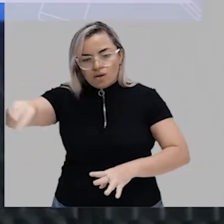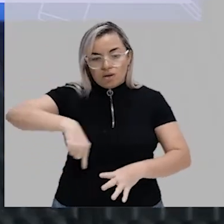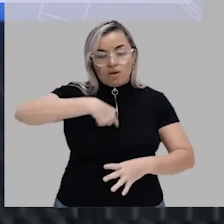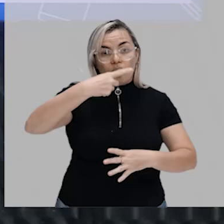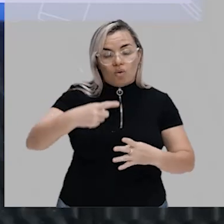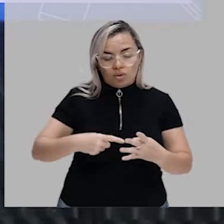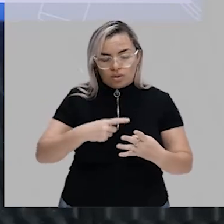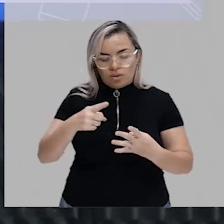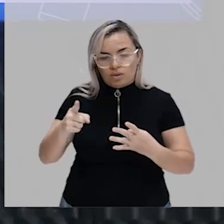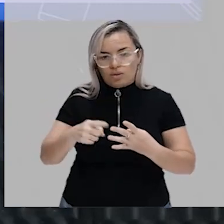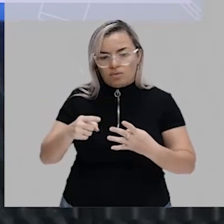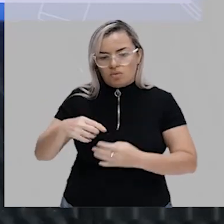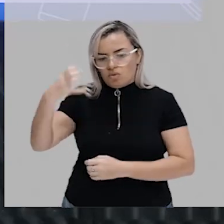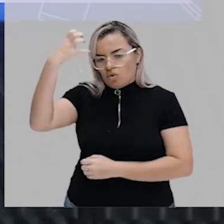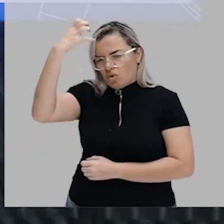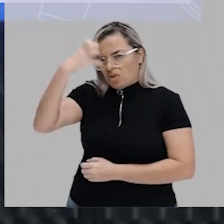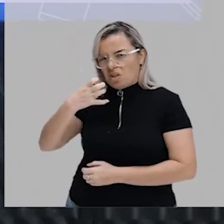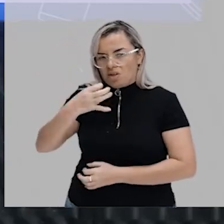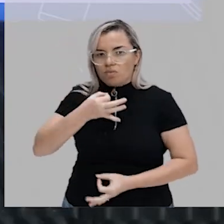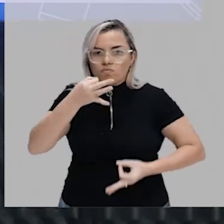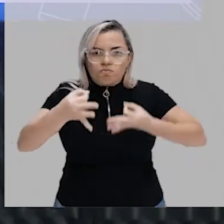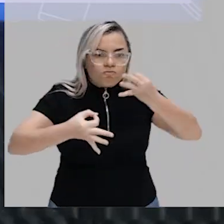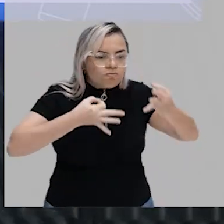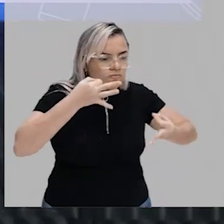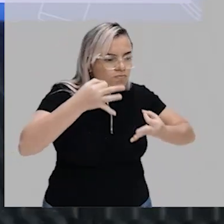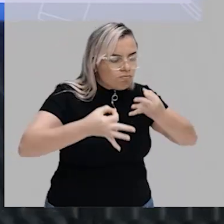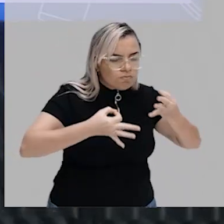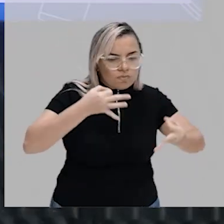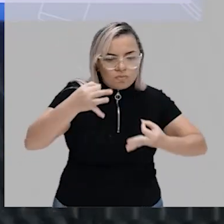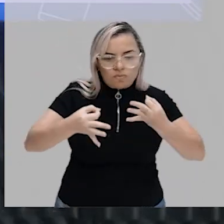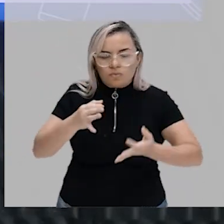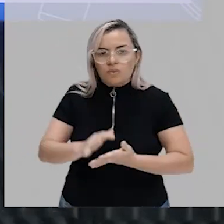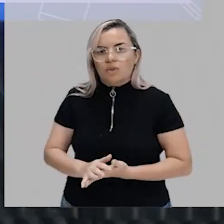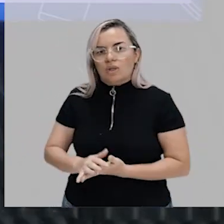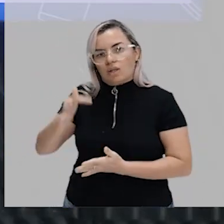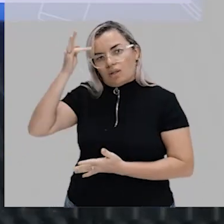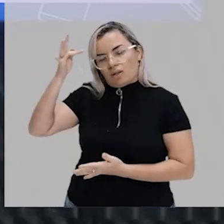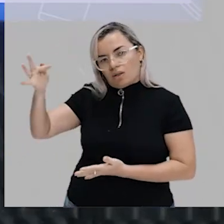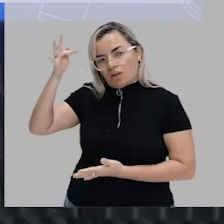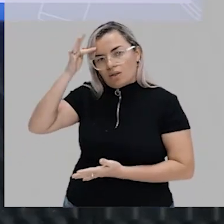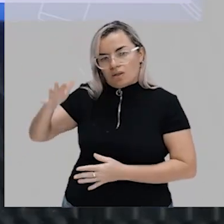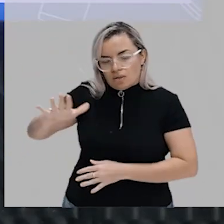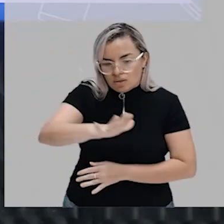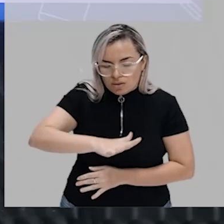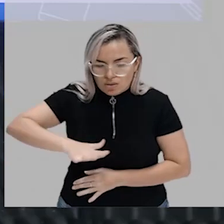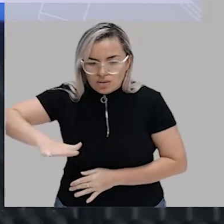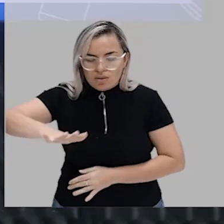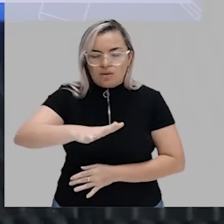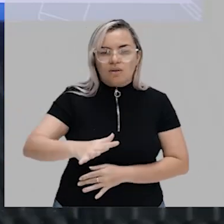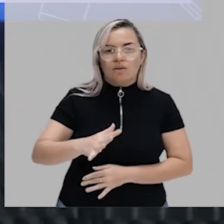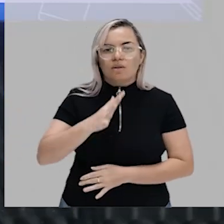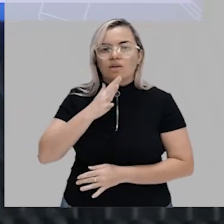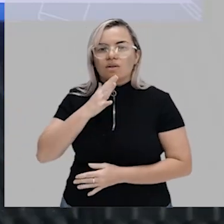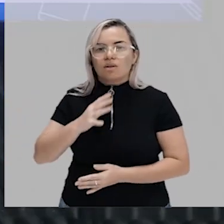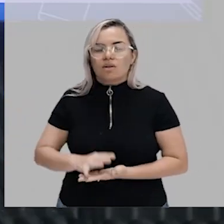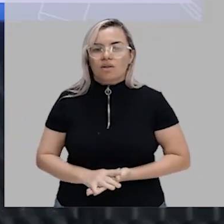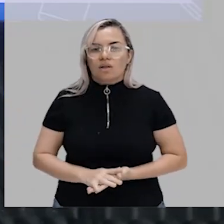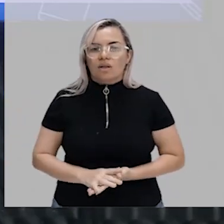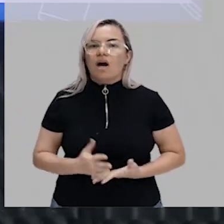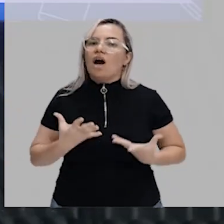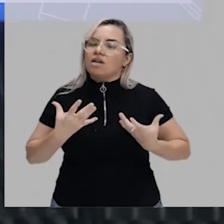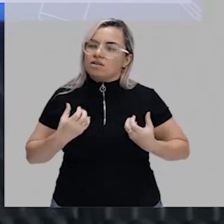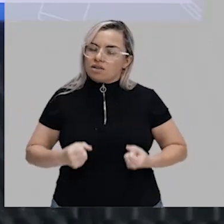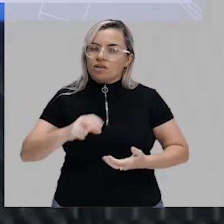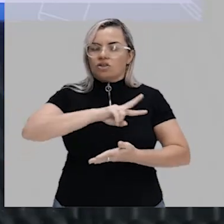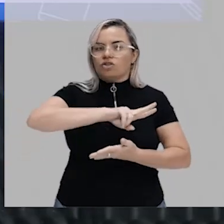a rigorosidade argumentativa. A filosofia é uma área do conhecimento que até aceita diversas